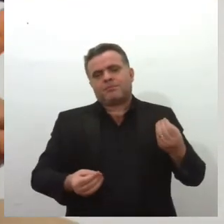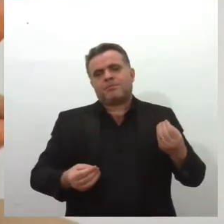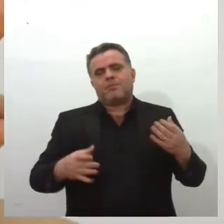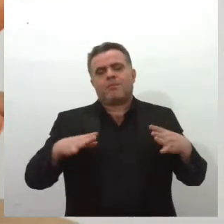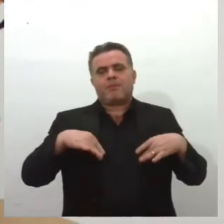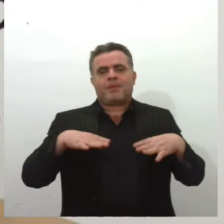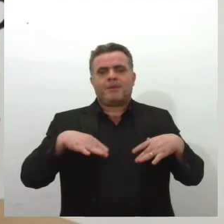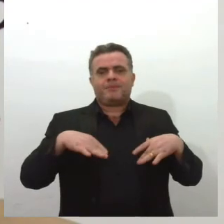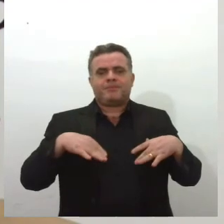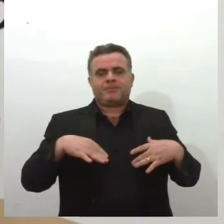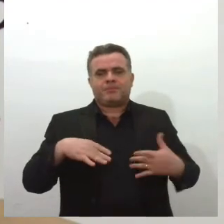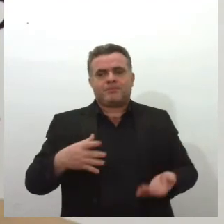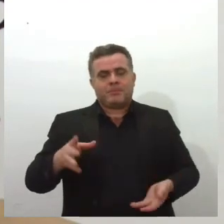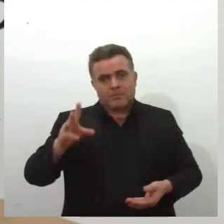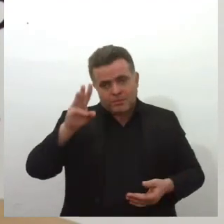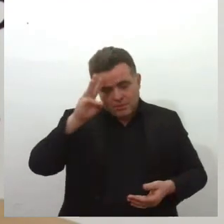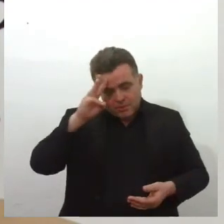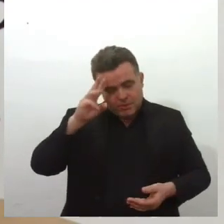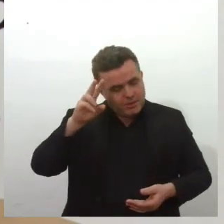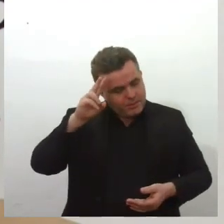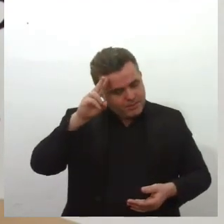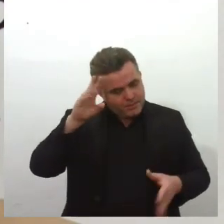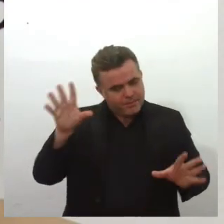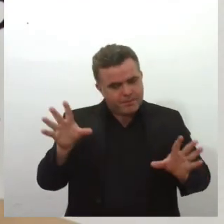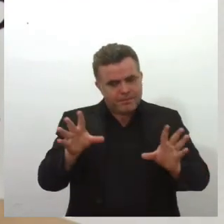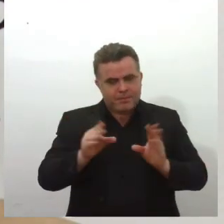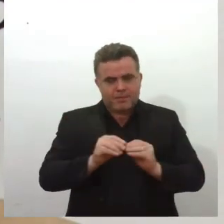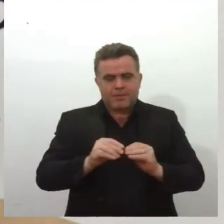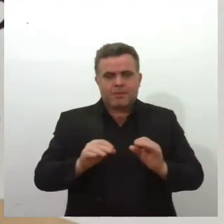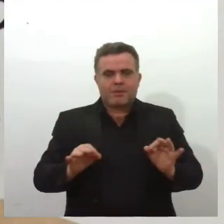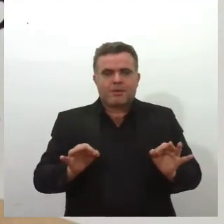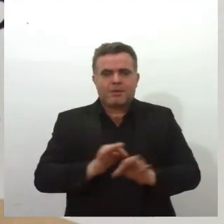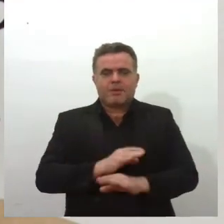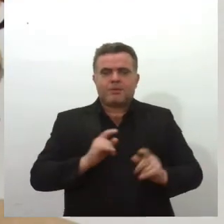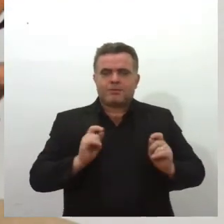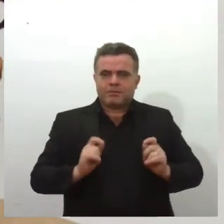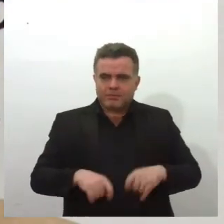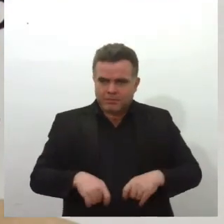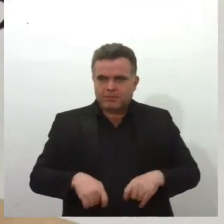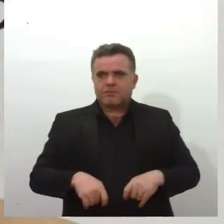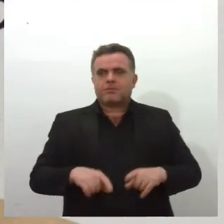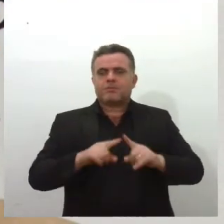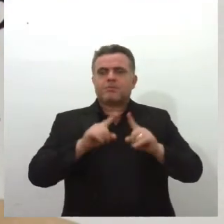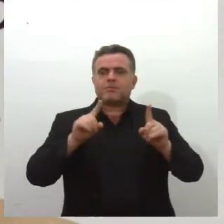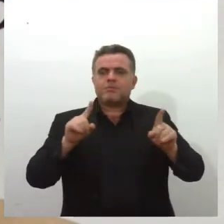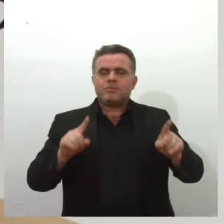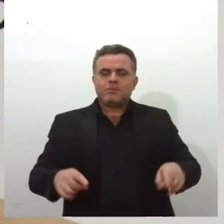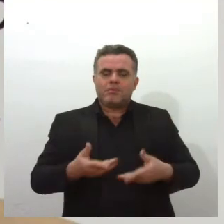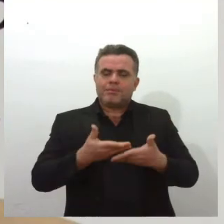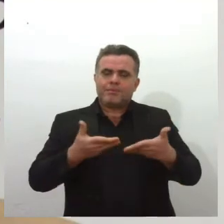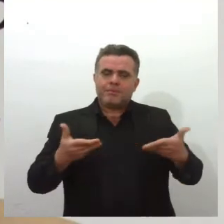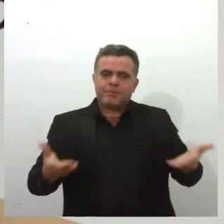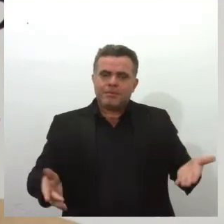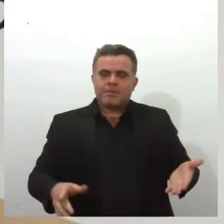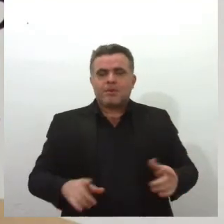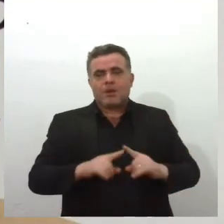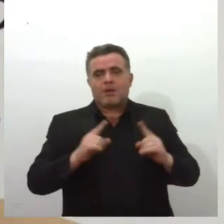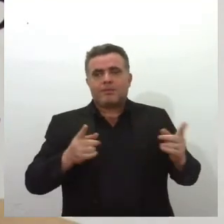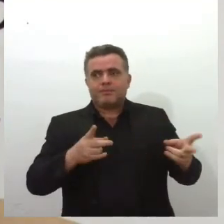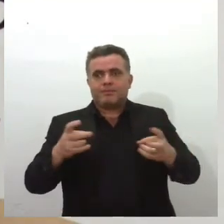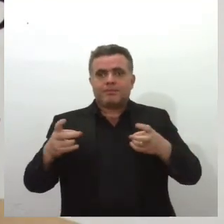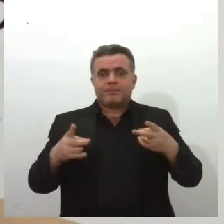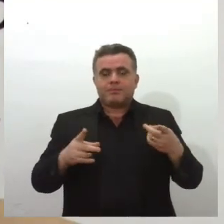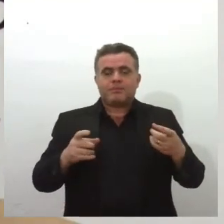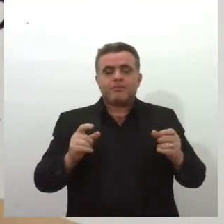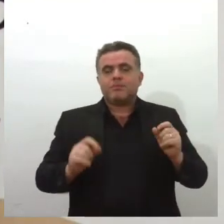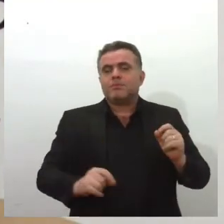numa terça-feira e a segunda-feira sendo ponto facultativo para os funcionários públicos, a gente observe que a gente